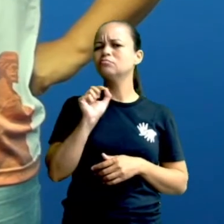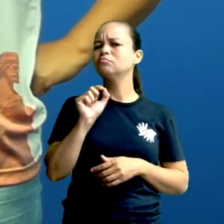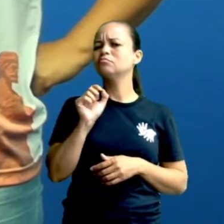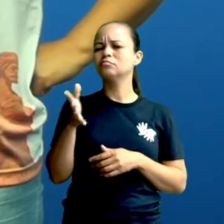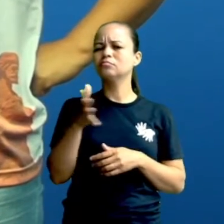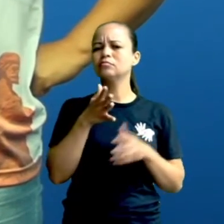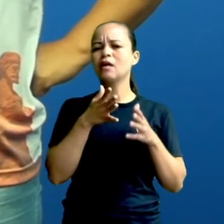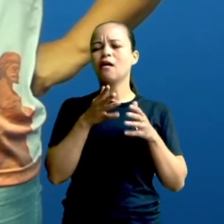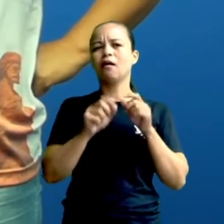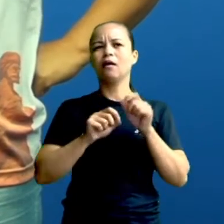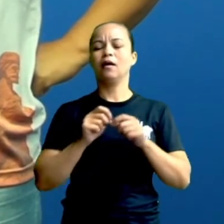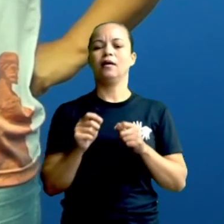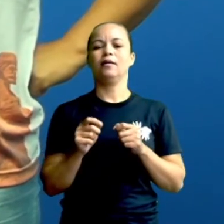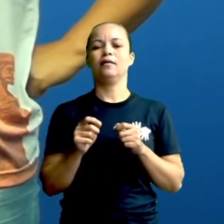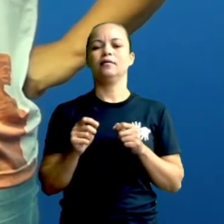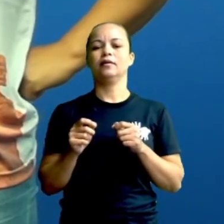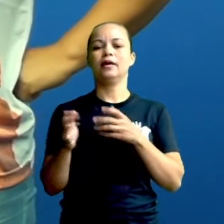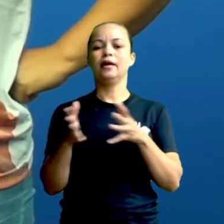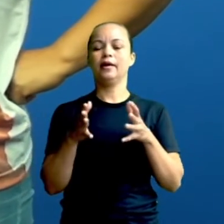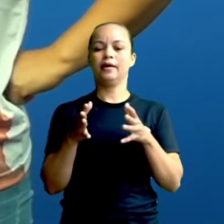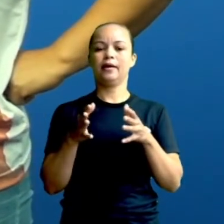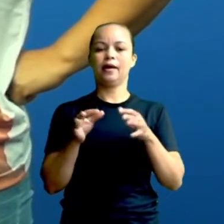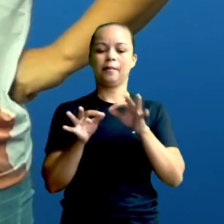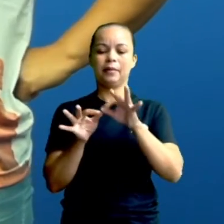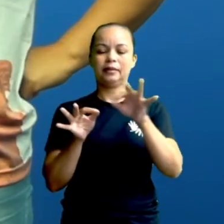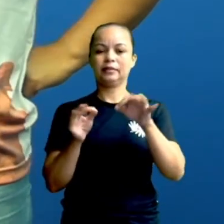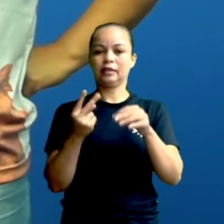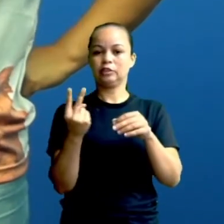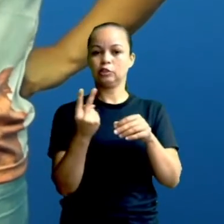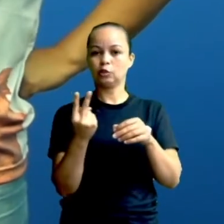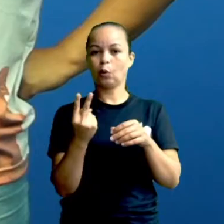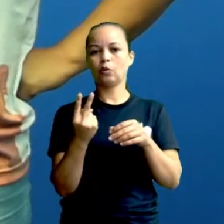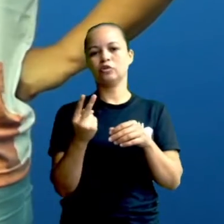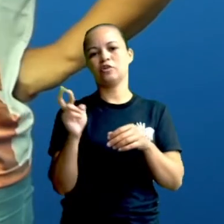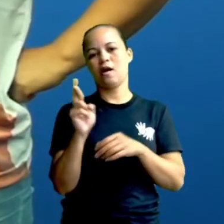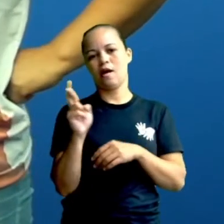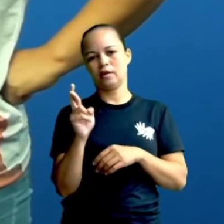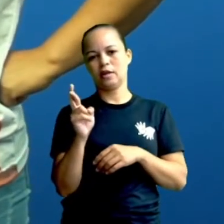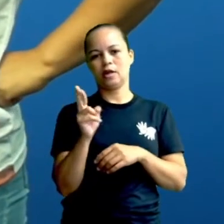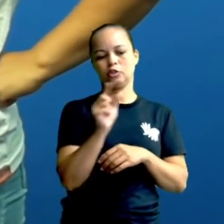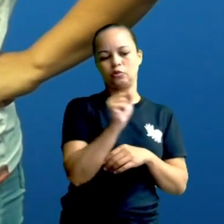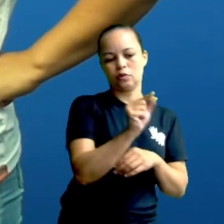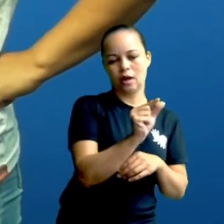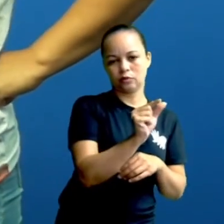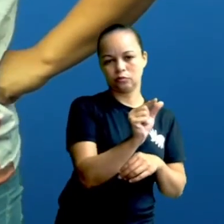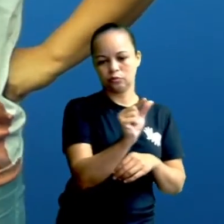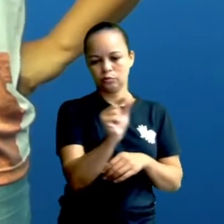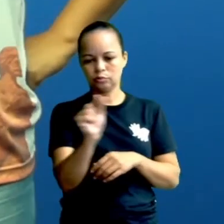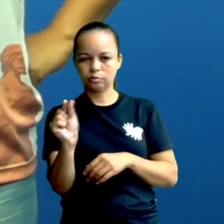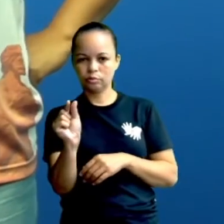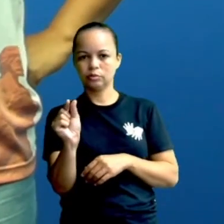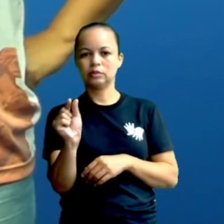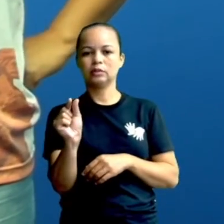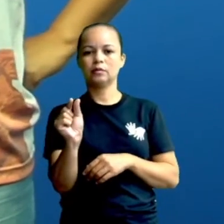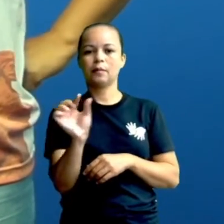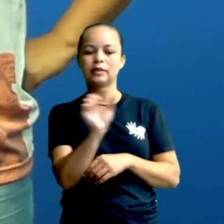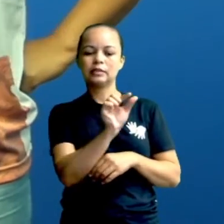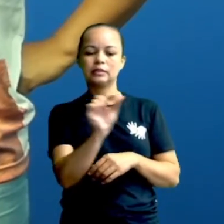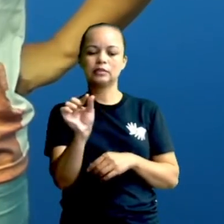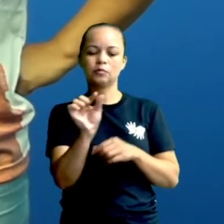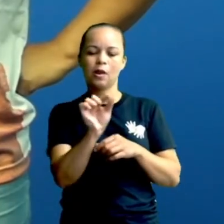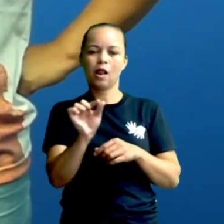mais é do que a medida de 2 raios, de um lado até o outro da circunferência passando pelo